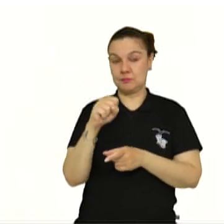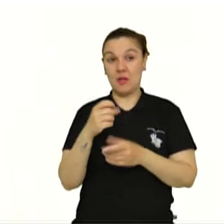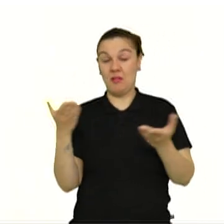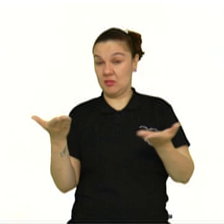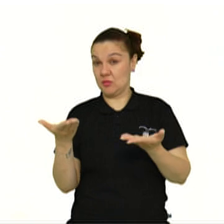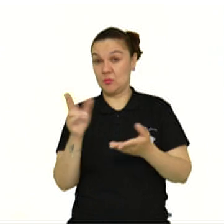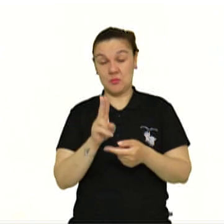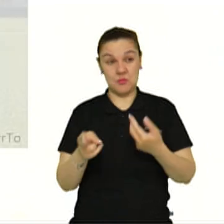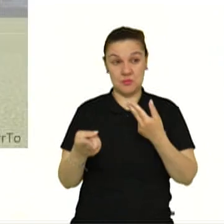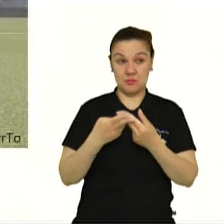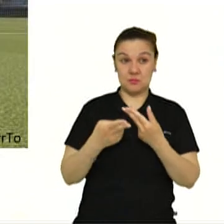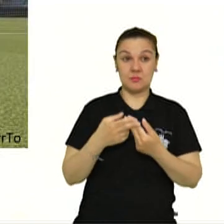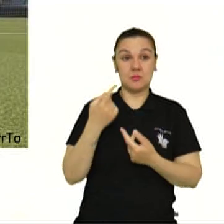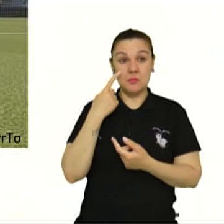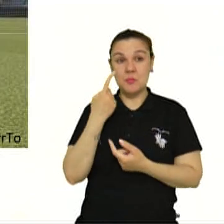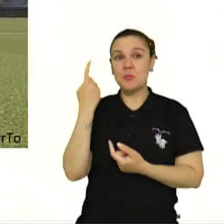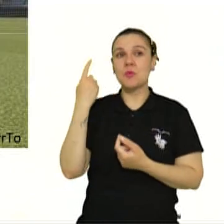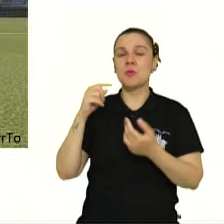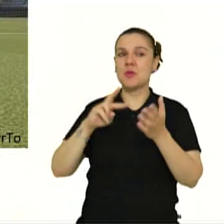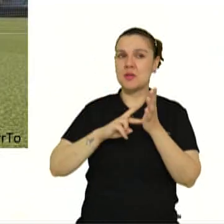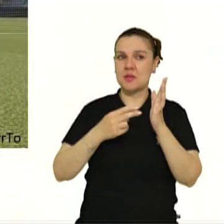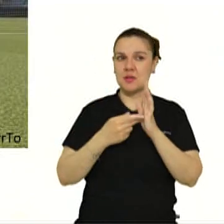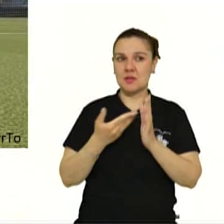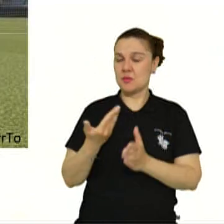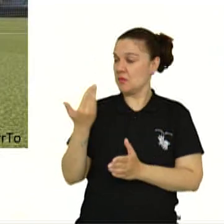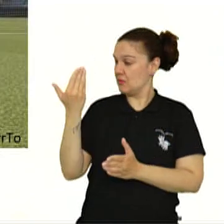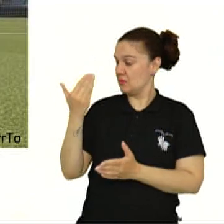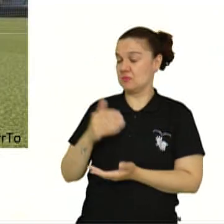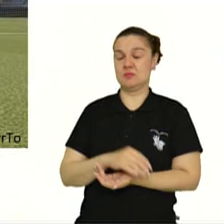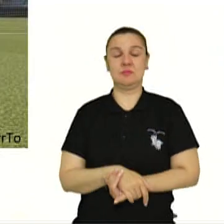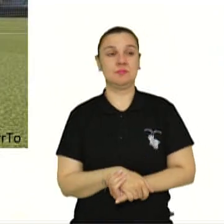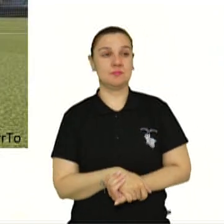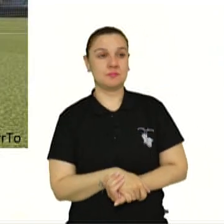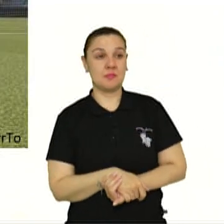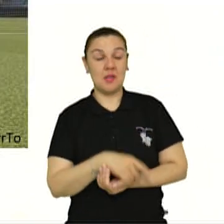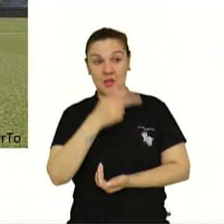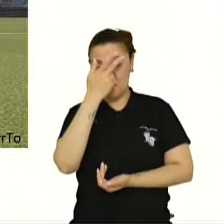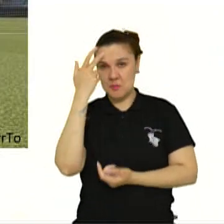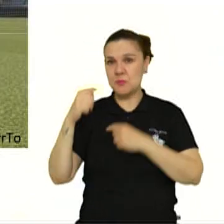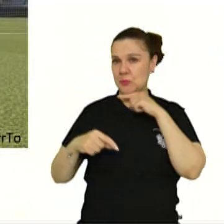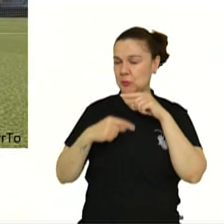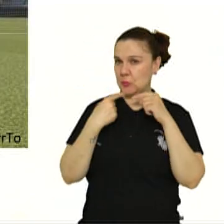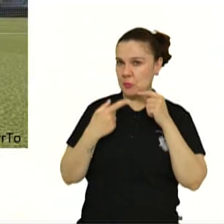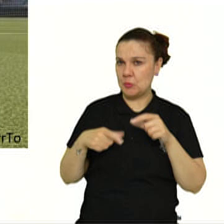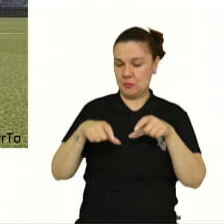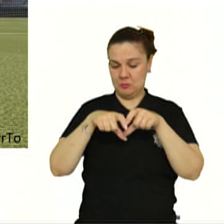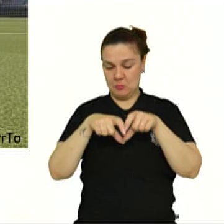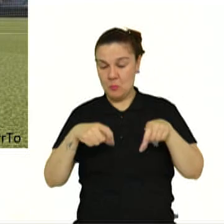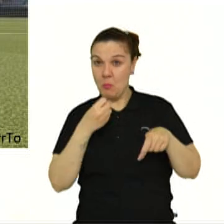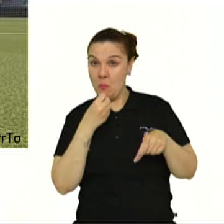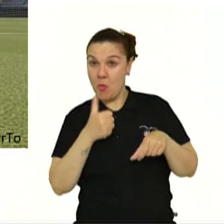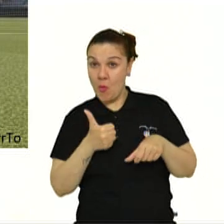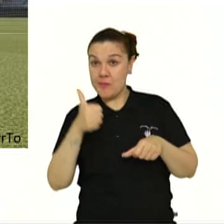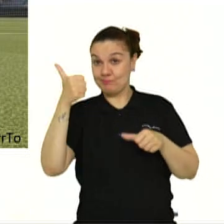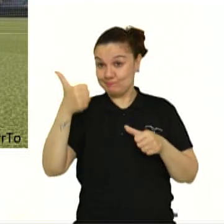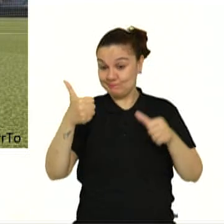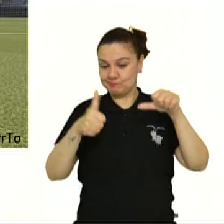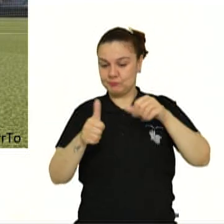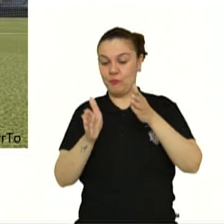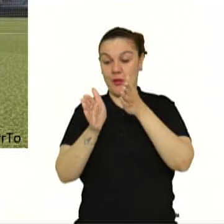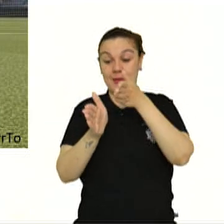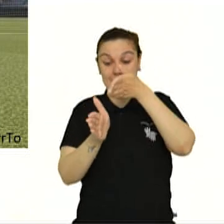E atualmente ele não é mais utilizado. O que é um juiz eletrônico de linha? Então, quando o atleta ele tem dúvida se a bola foi boa ou não, foi dentro ou